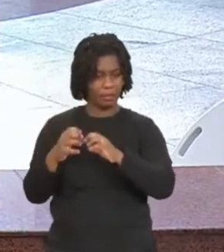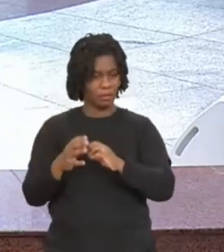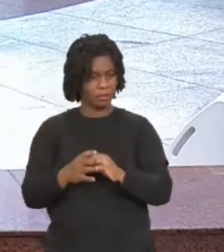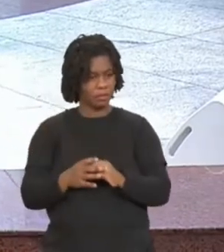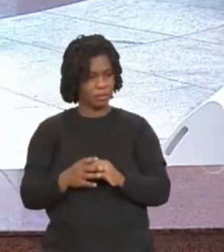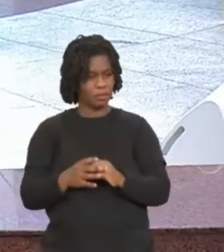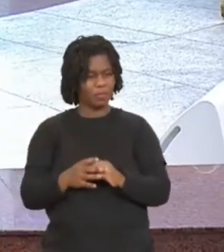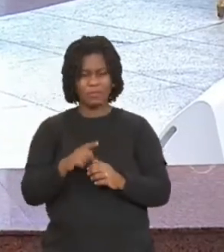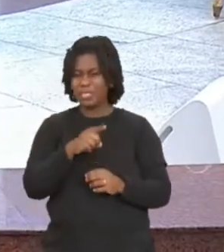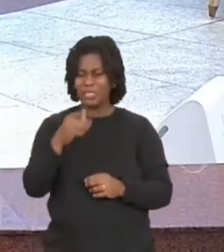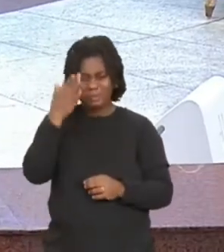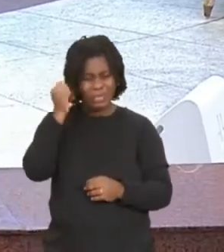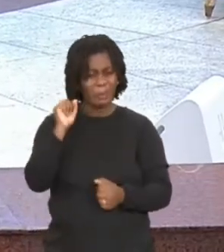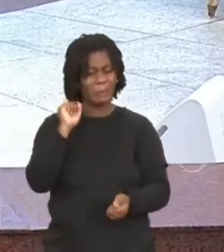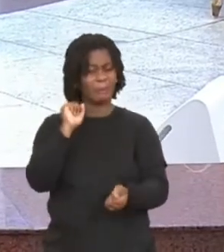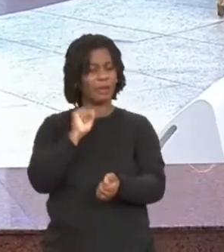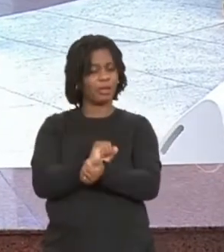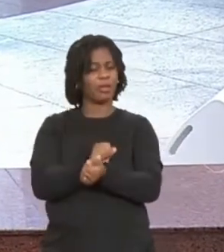na hora que tem que parar.